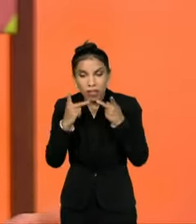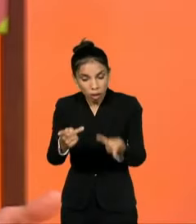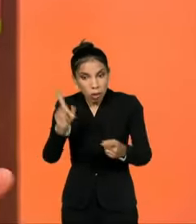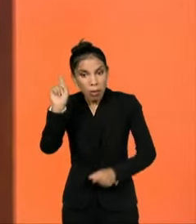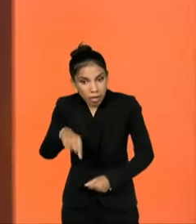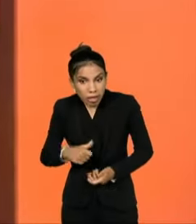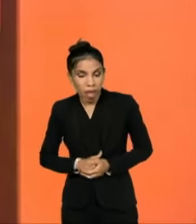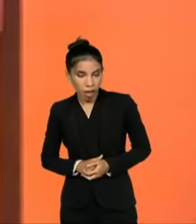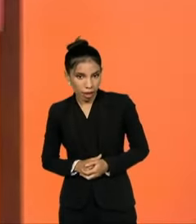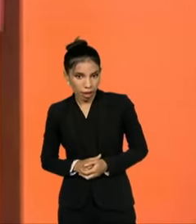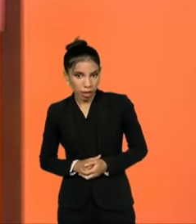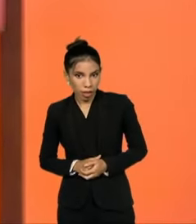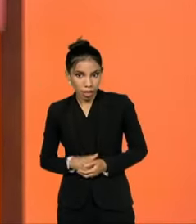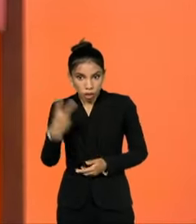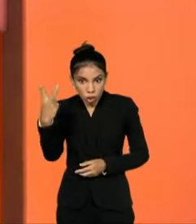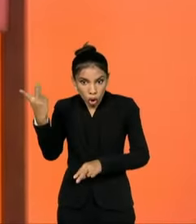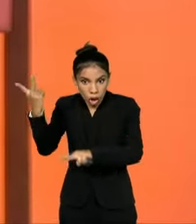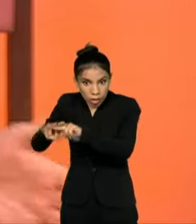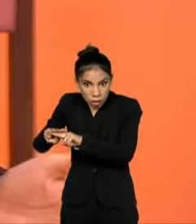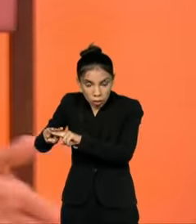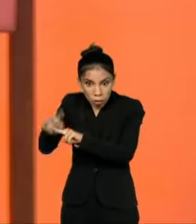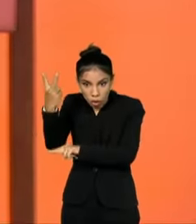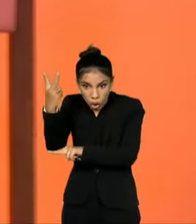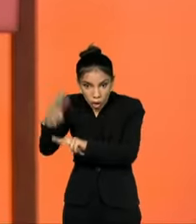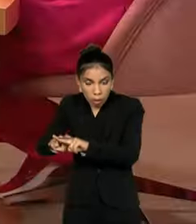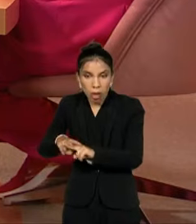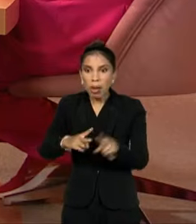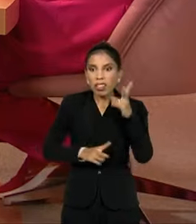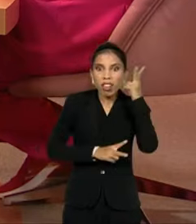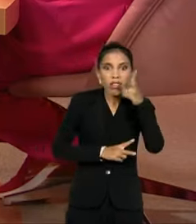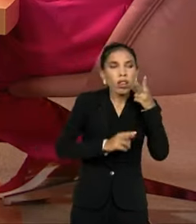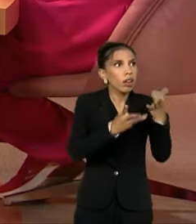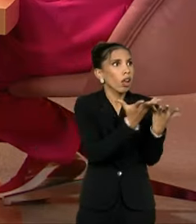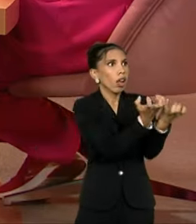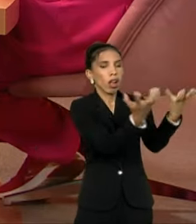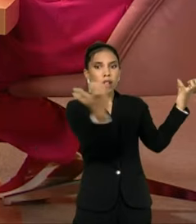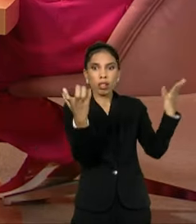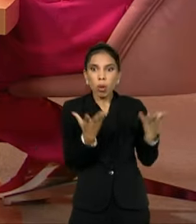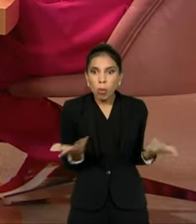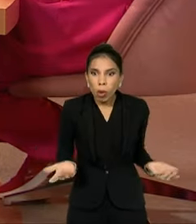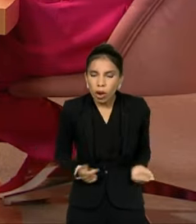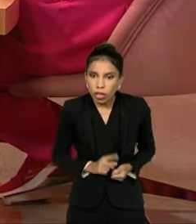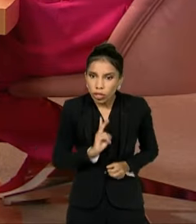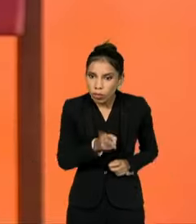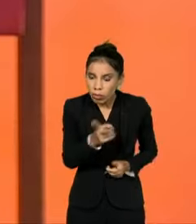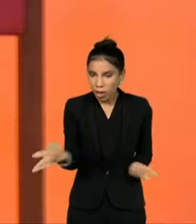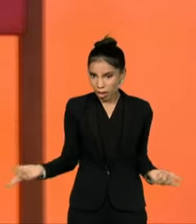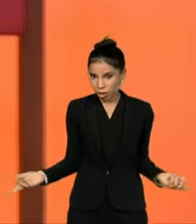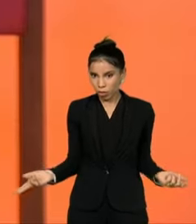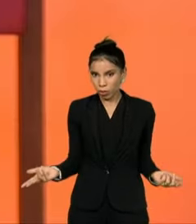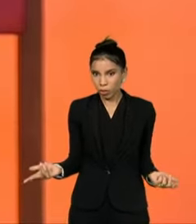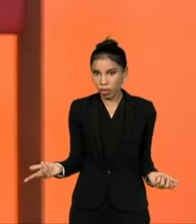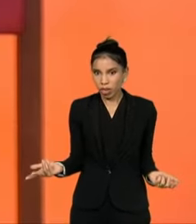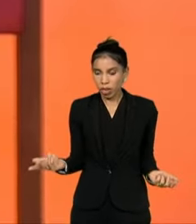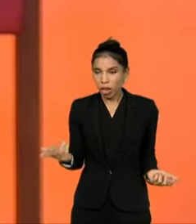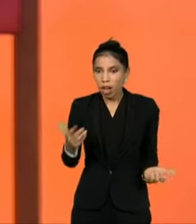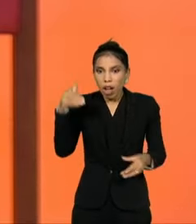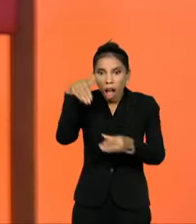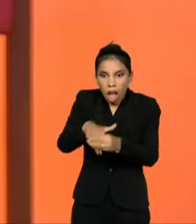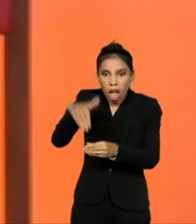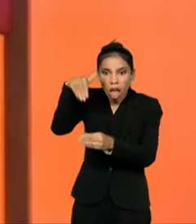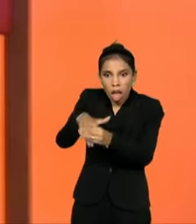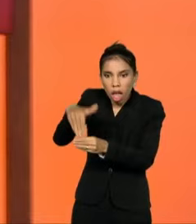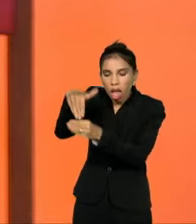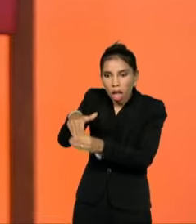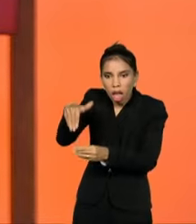Brazão. Tem 2 presos, mas tem um monte por aí. Tem um vereador, tem outro. Tem gente por aí, né? Então, assim, é uma máquina de voto